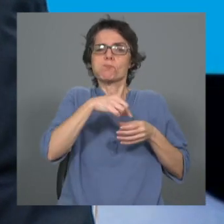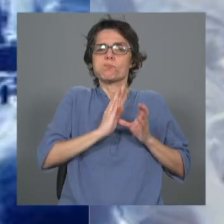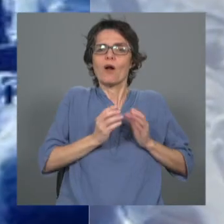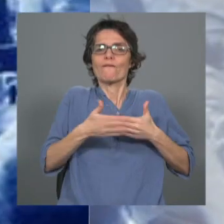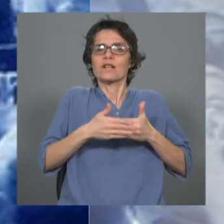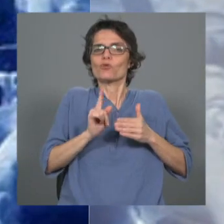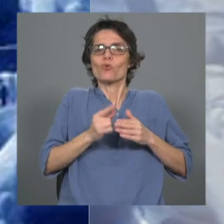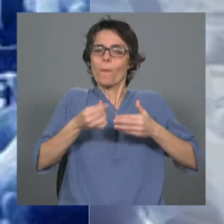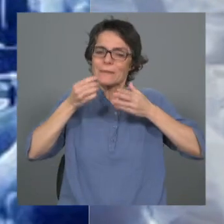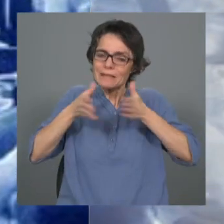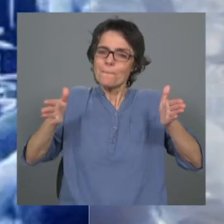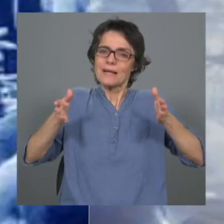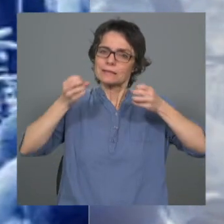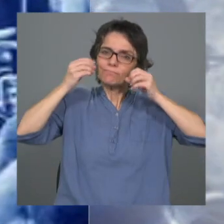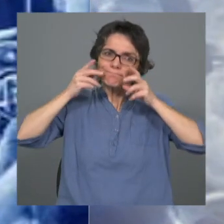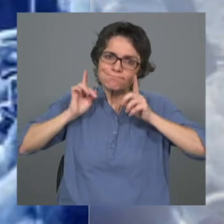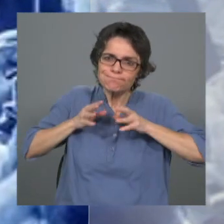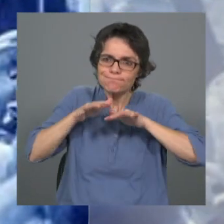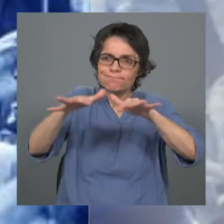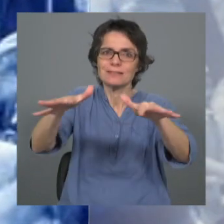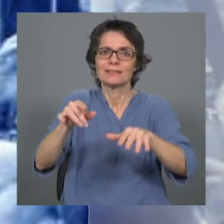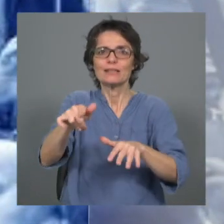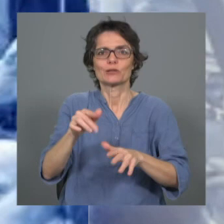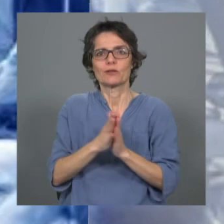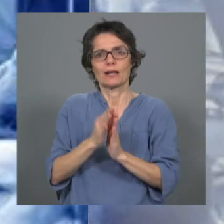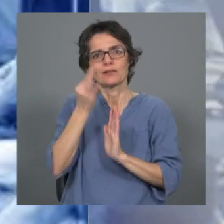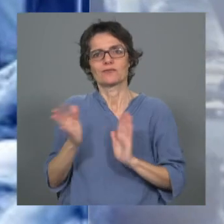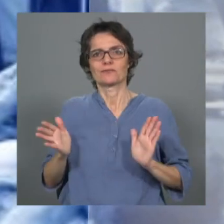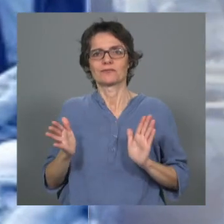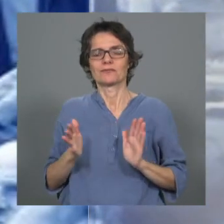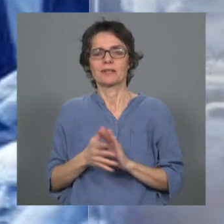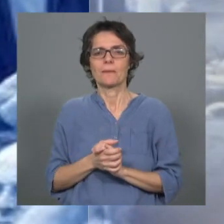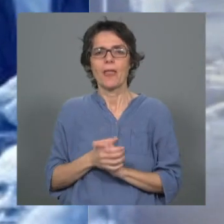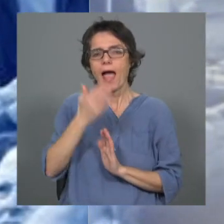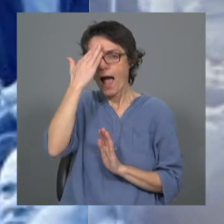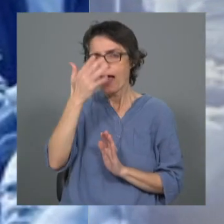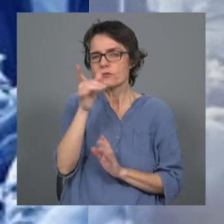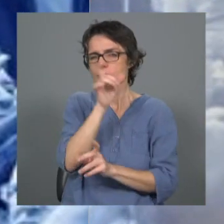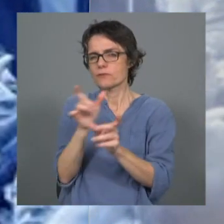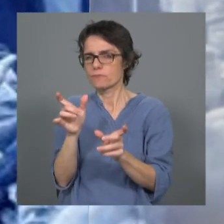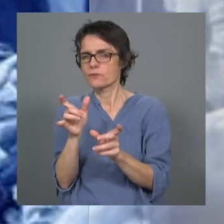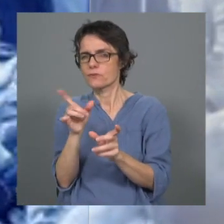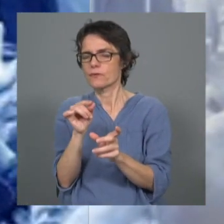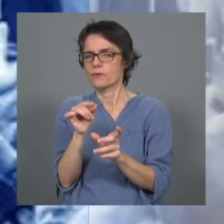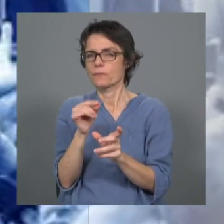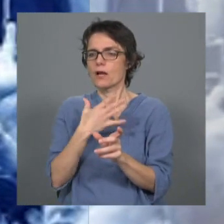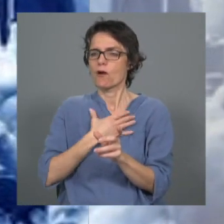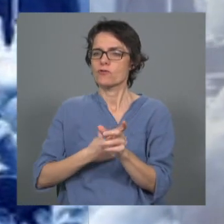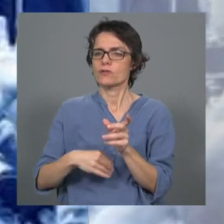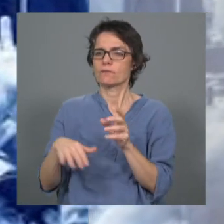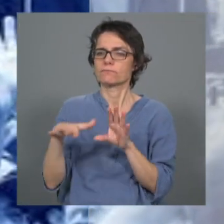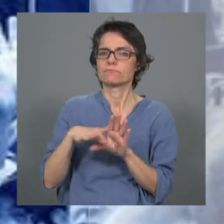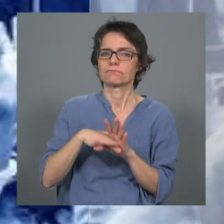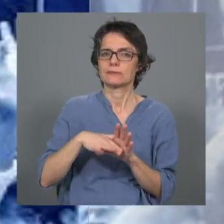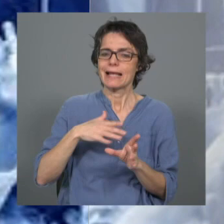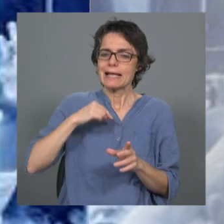Inês, percebia-se também uma vontade grande das pessoas se sentirem participantes, não é? Por vezes entra-se assim numa